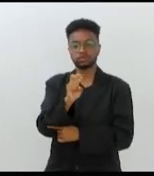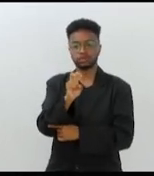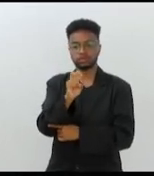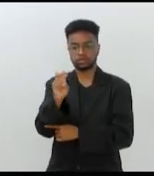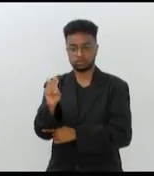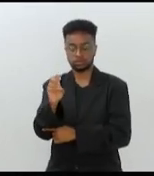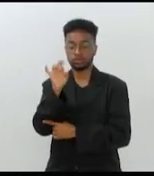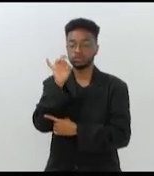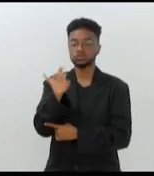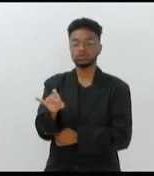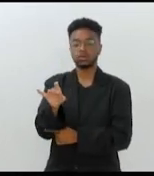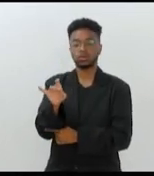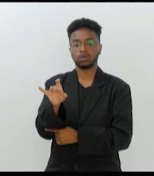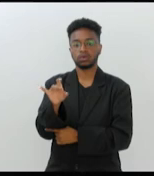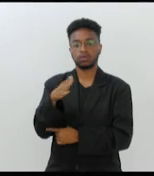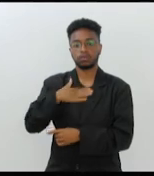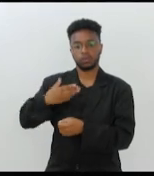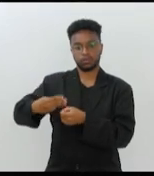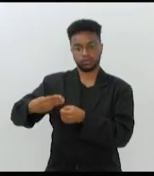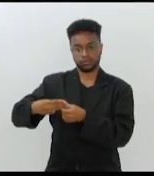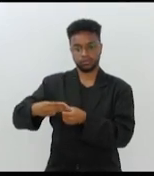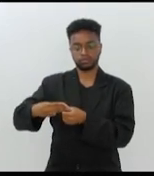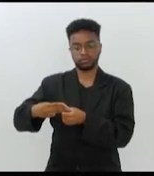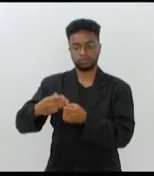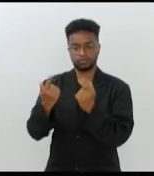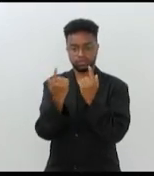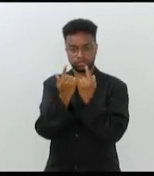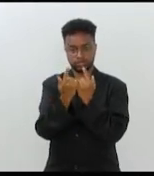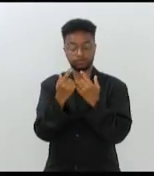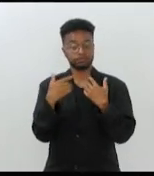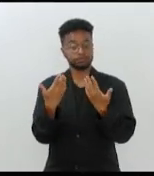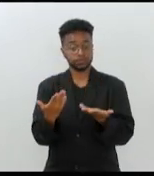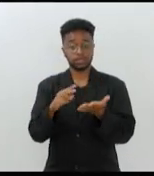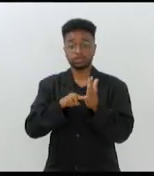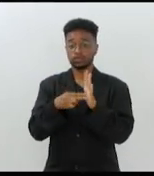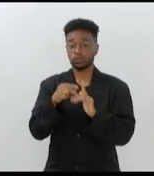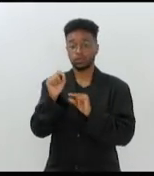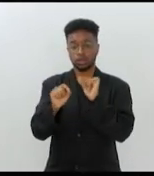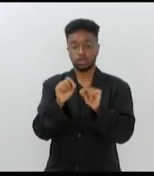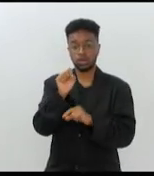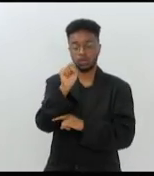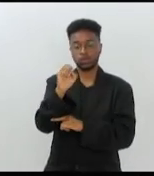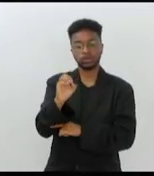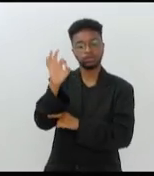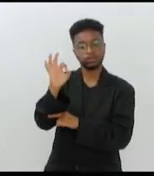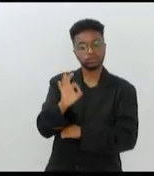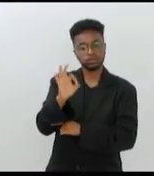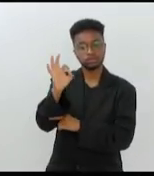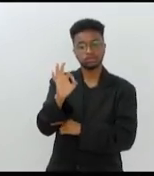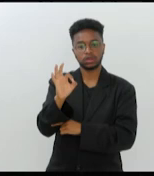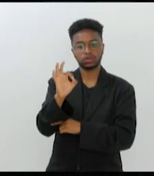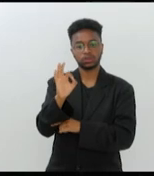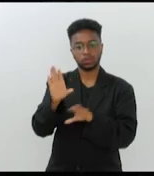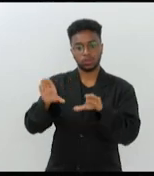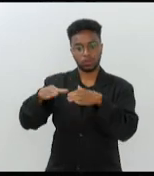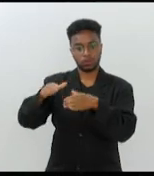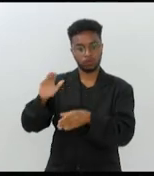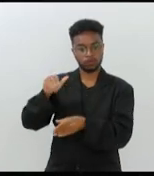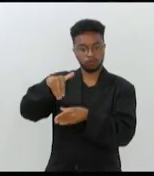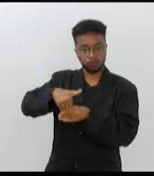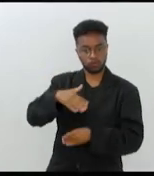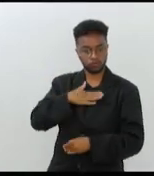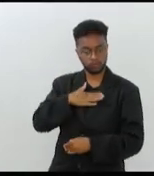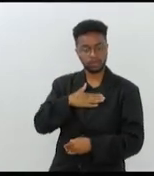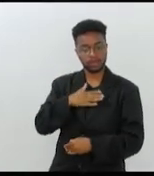56.655 apenas no meu município, Magé. Ou seja, 80% da minha votação veio